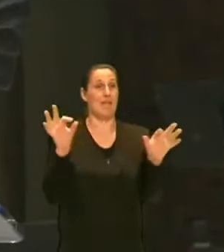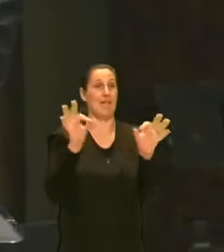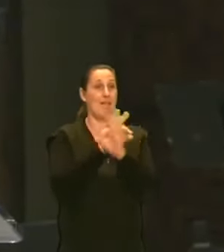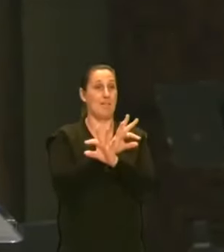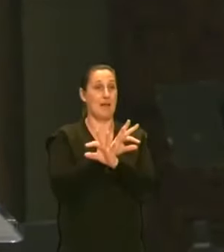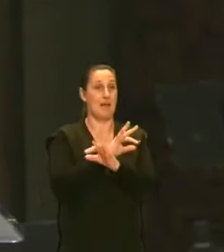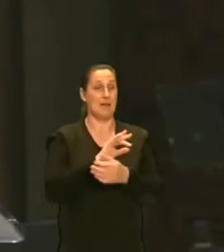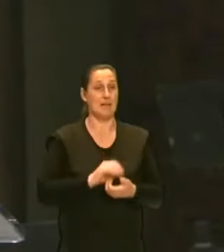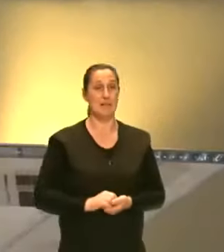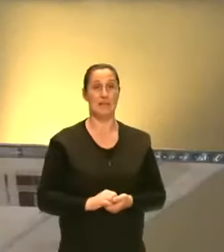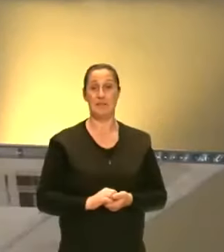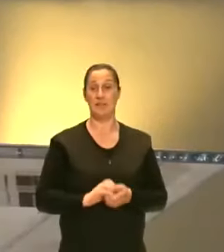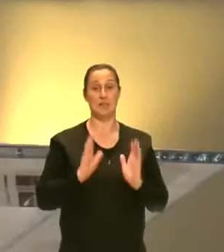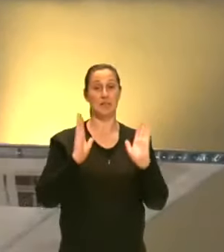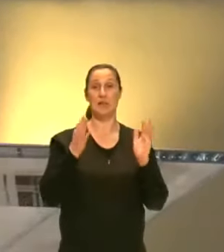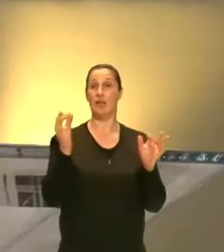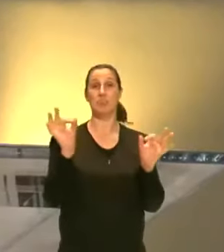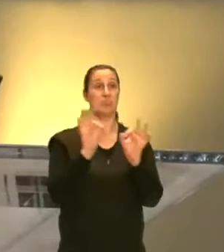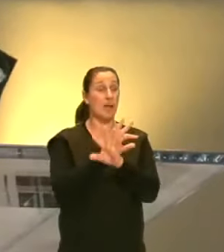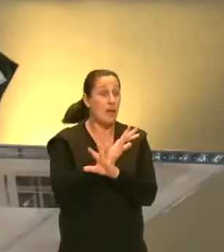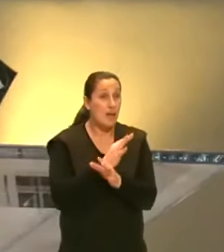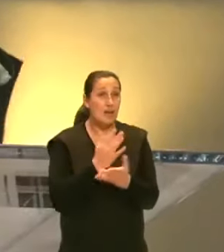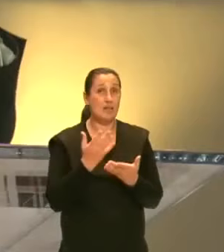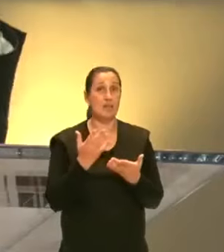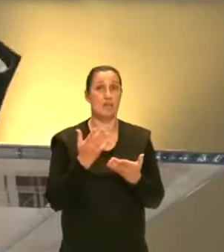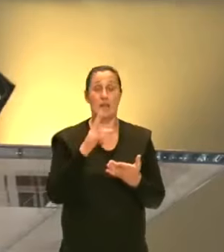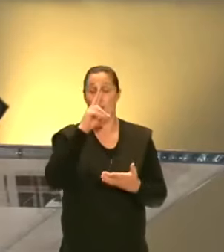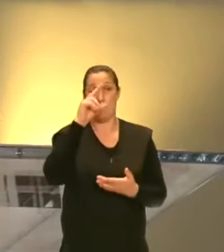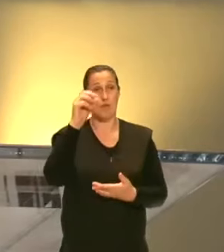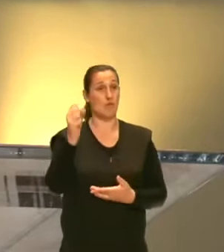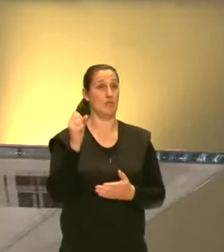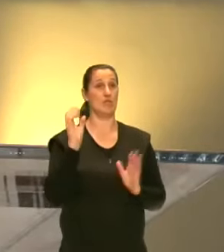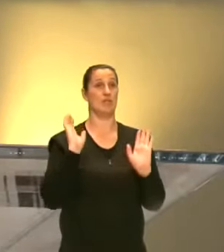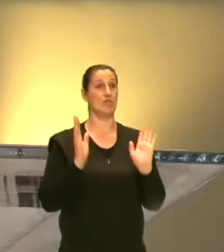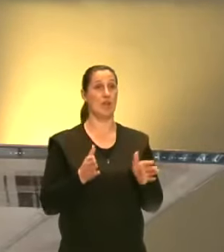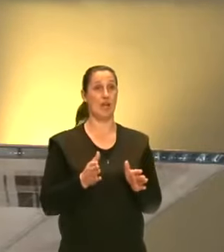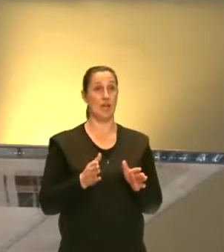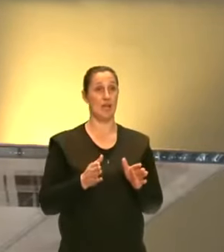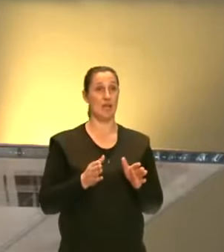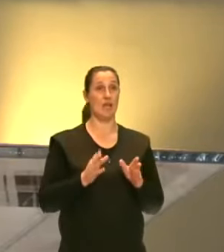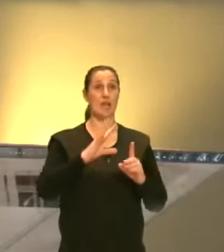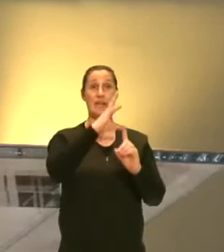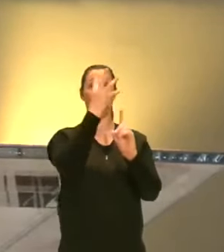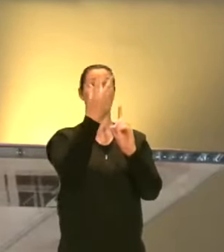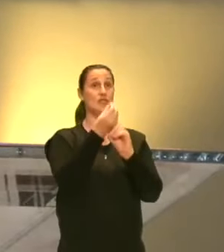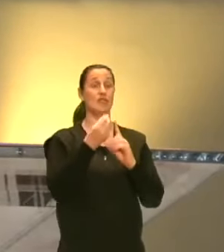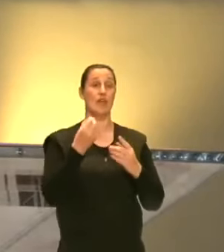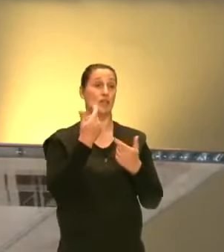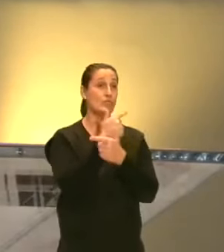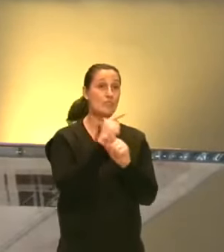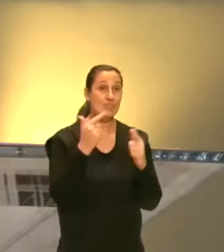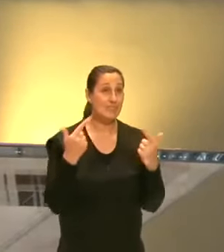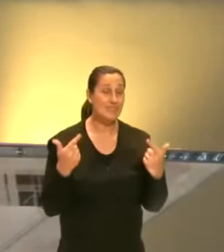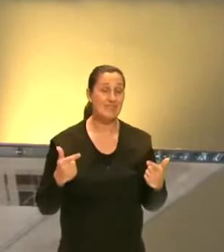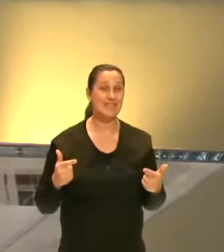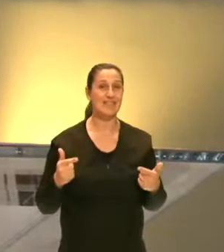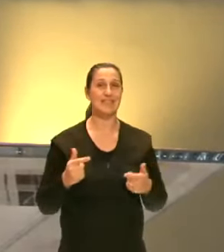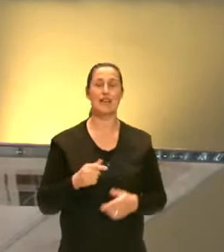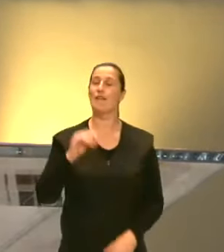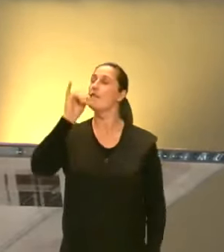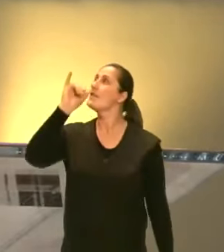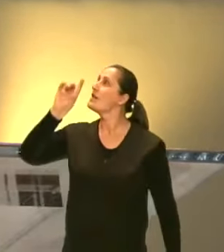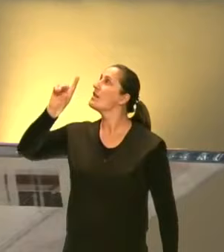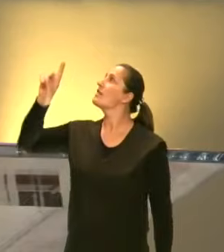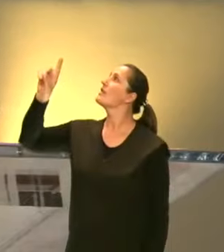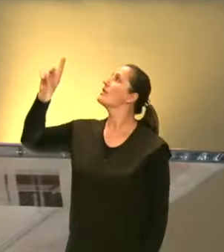meu MacGyver tinha acabado ali. Não tinha mais criatividade para fazer alguma coisa. E eu falei, Deus, eu preciso que o